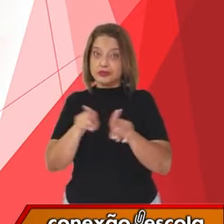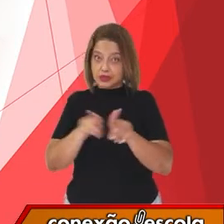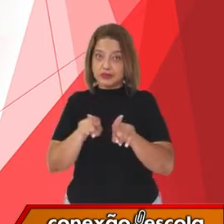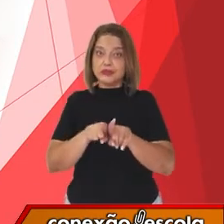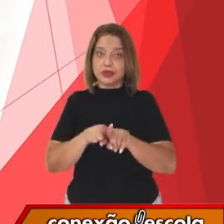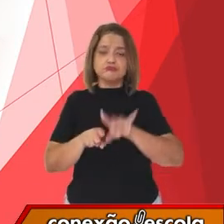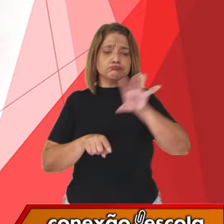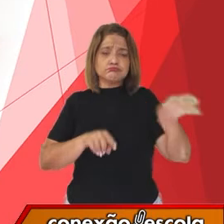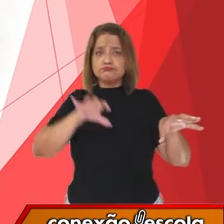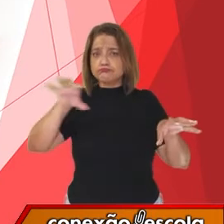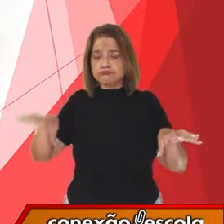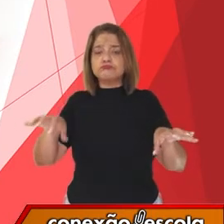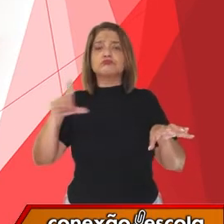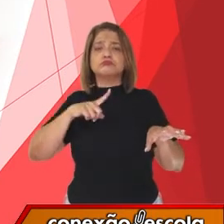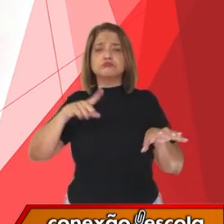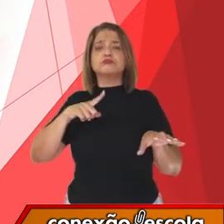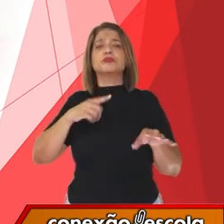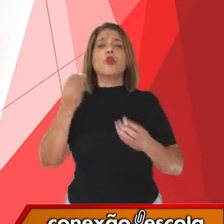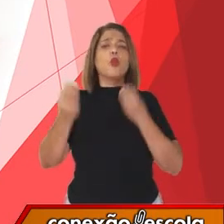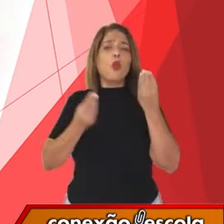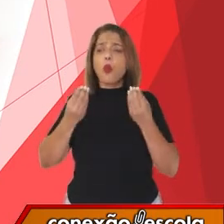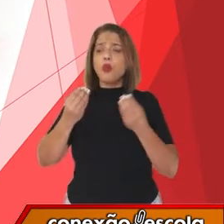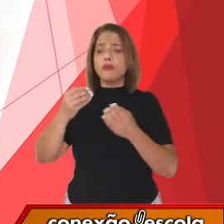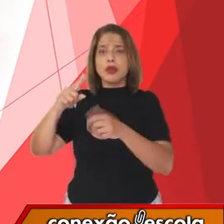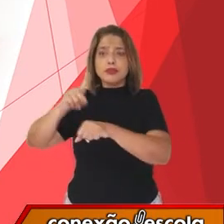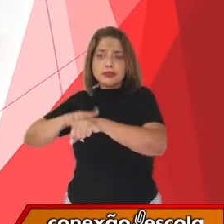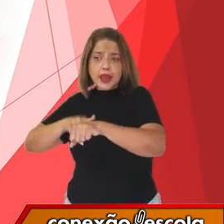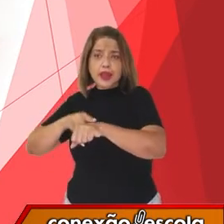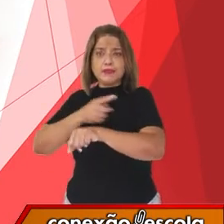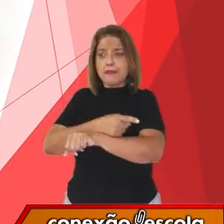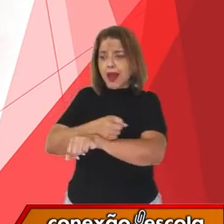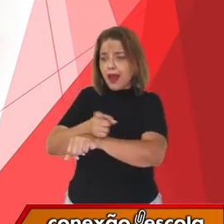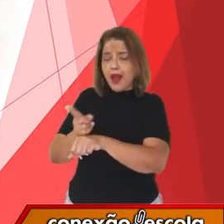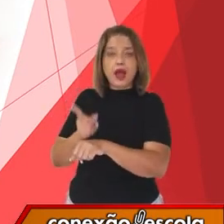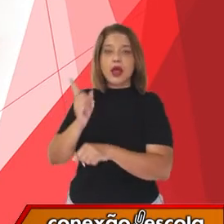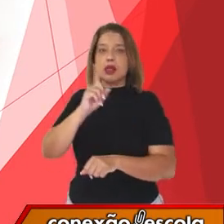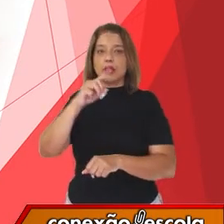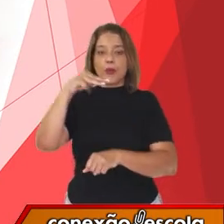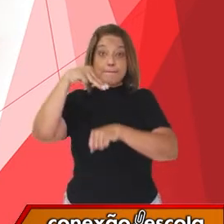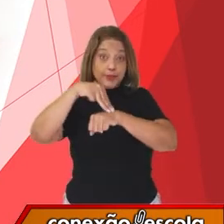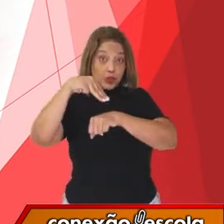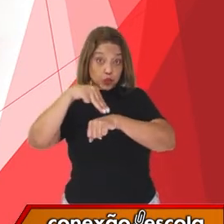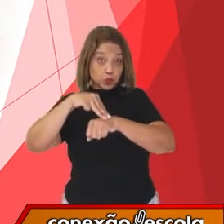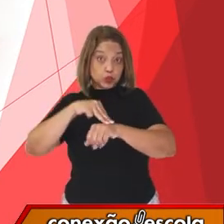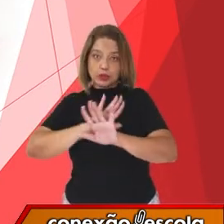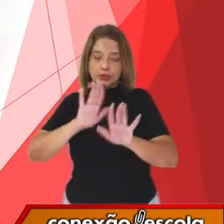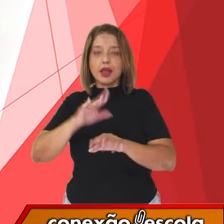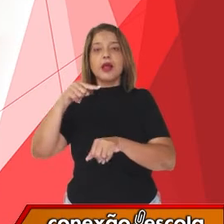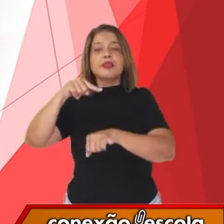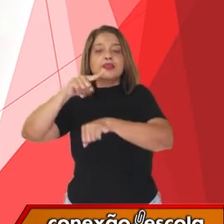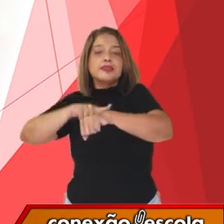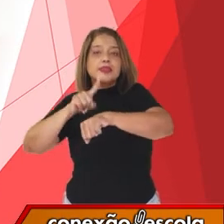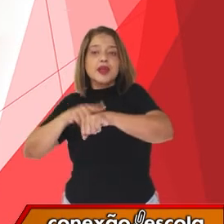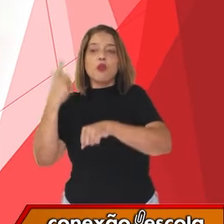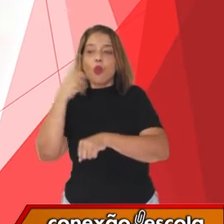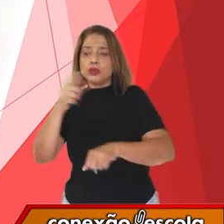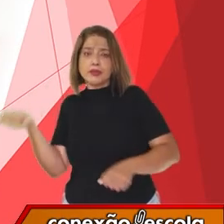de tempos que são marcados por pontos e não por minutos, a gente chama de sets.